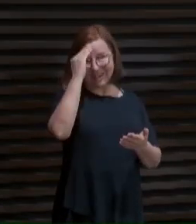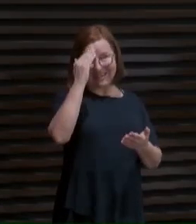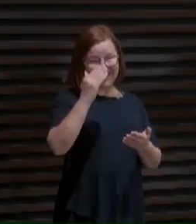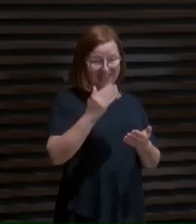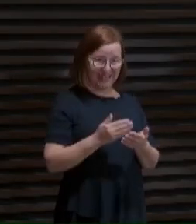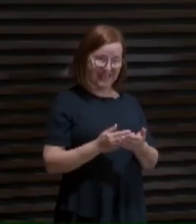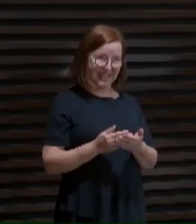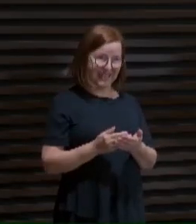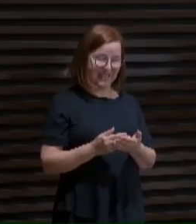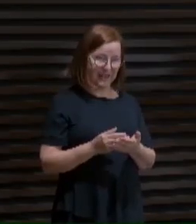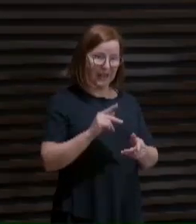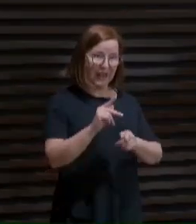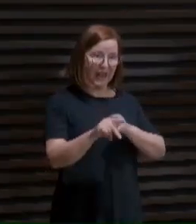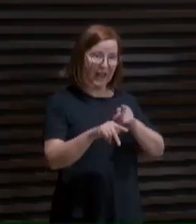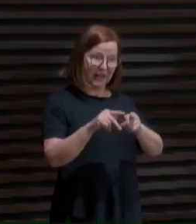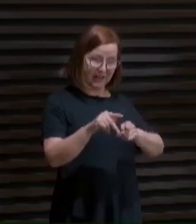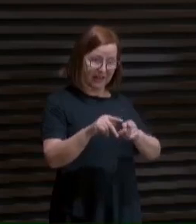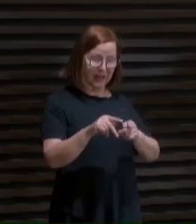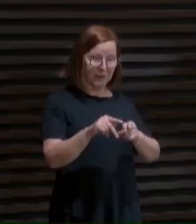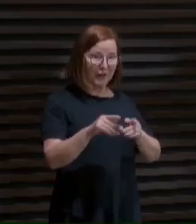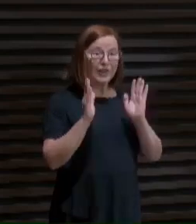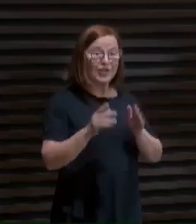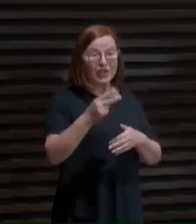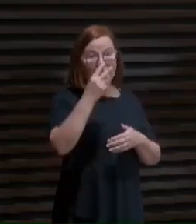o tinham visto já ressuscitado.